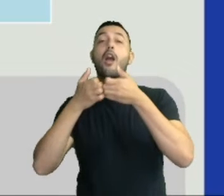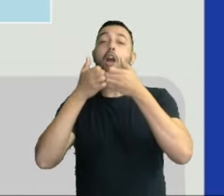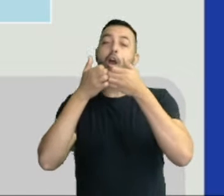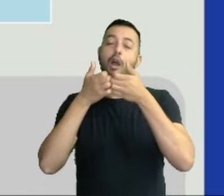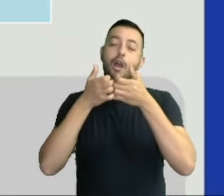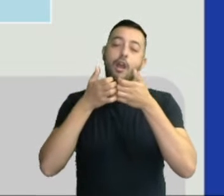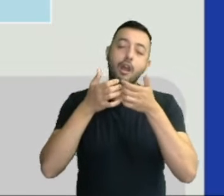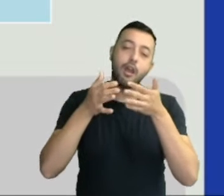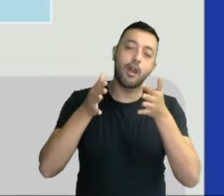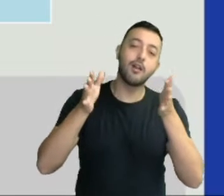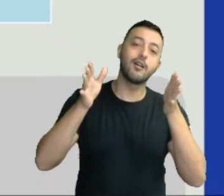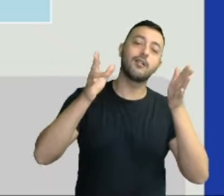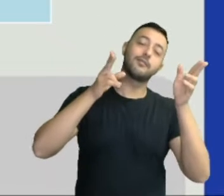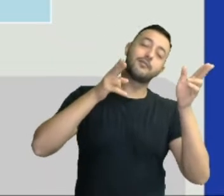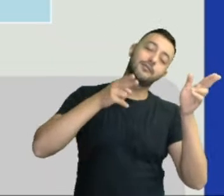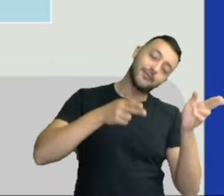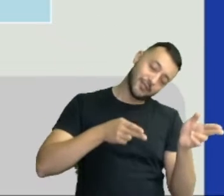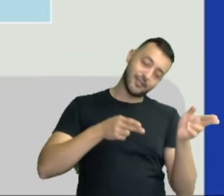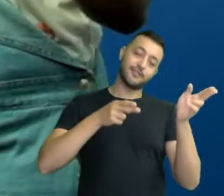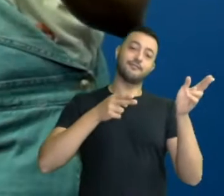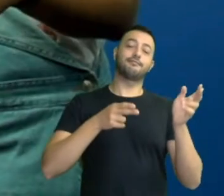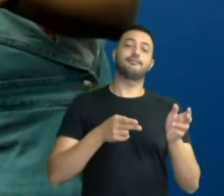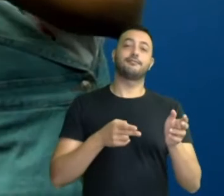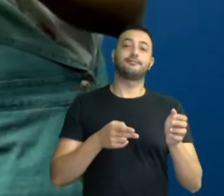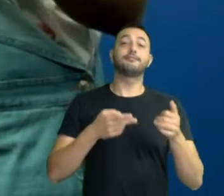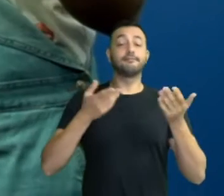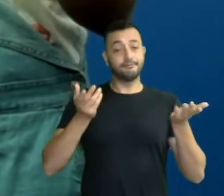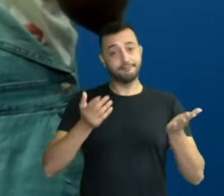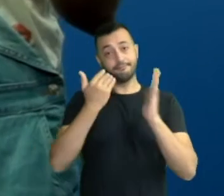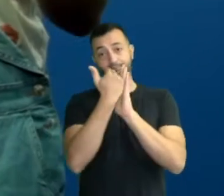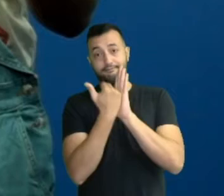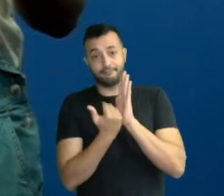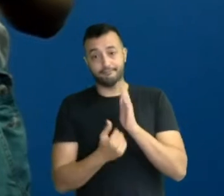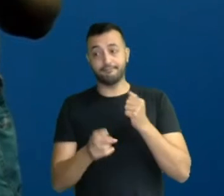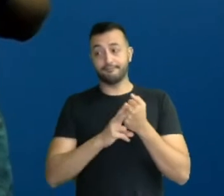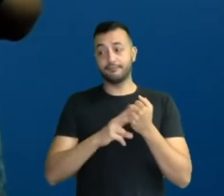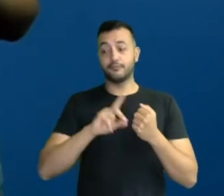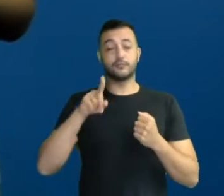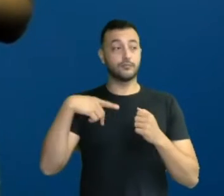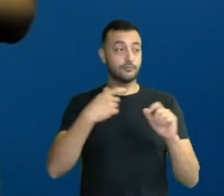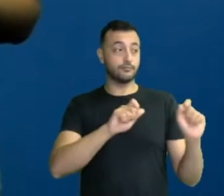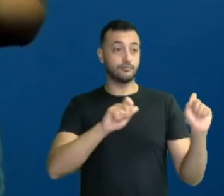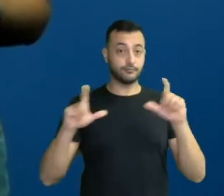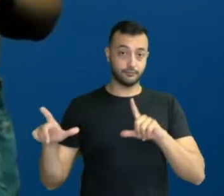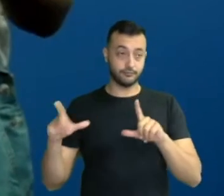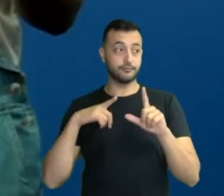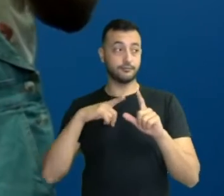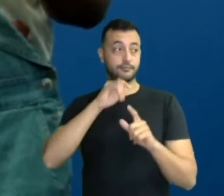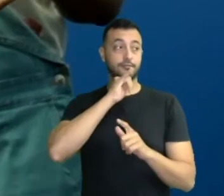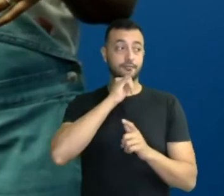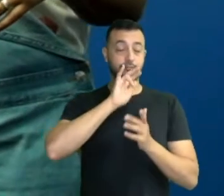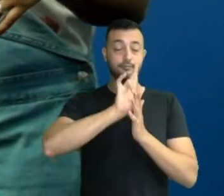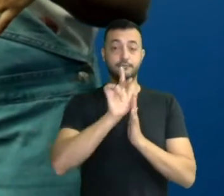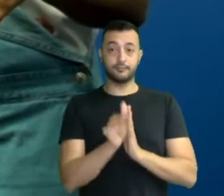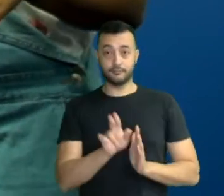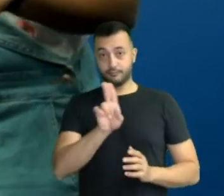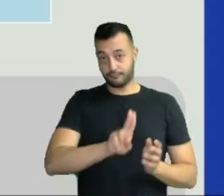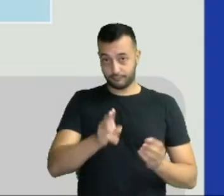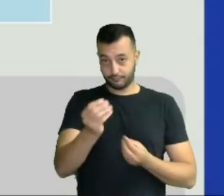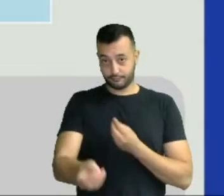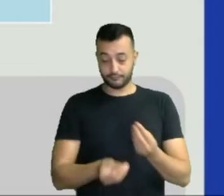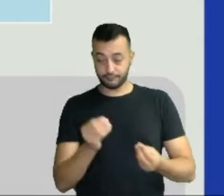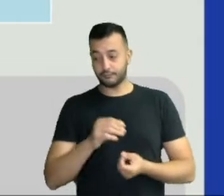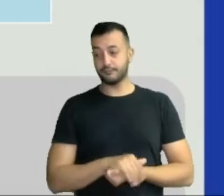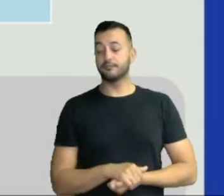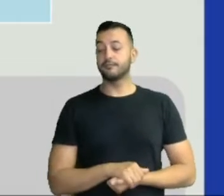a dormir. A gente vai ver essa listinha de verbos e no próximo slide a gente vai ver uma lista de exemplos desses usos, tá